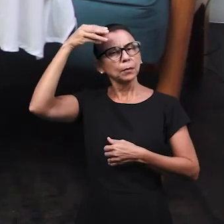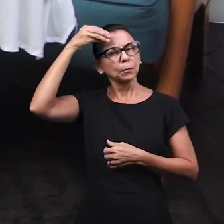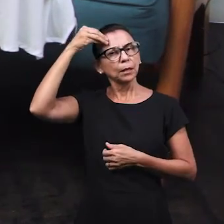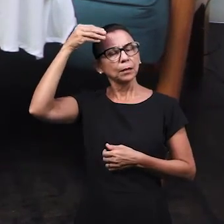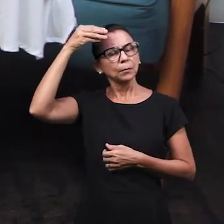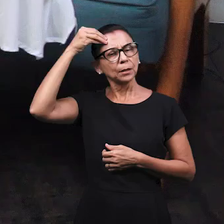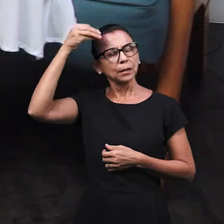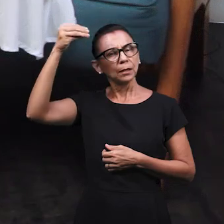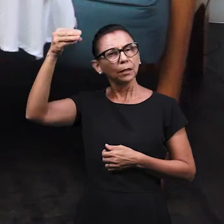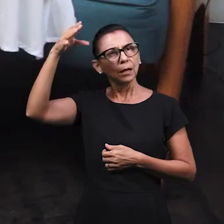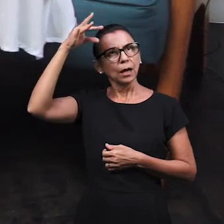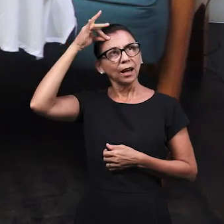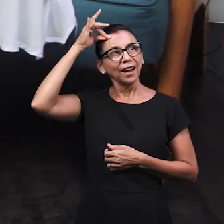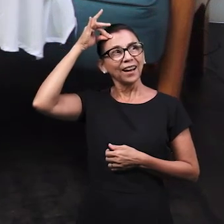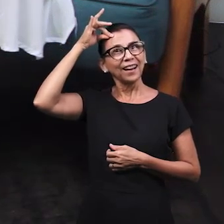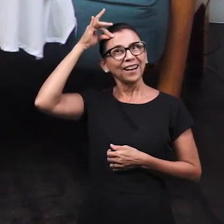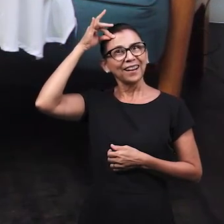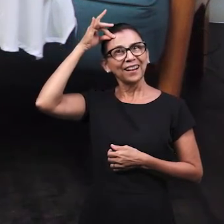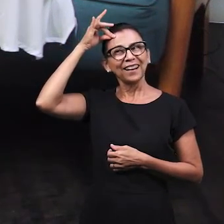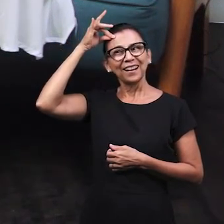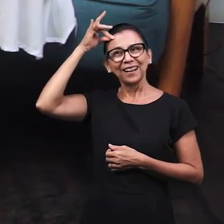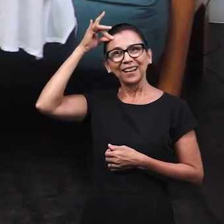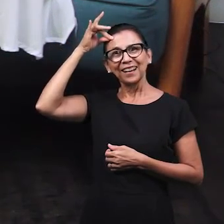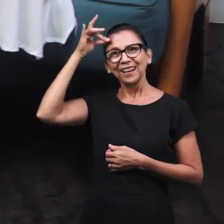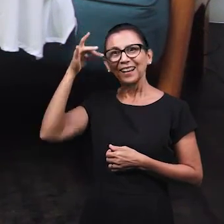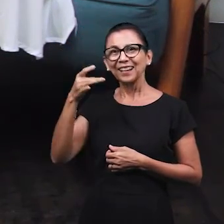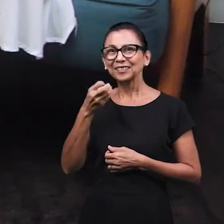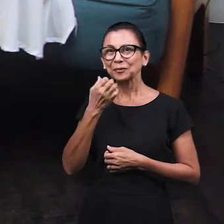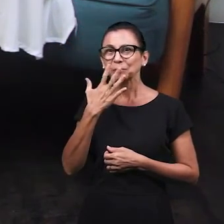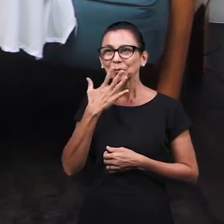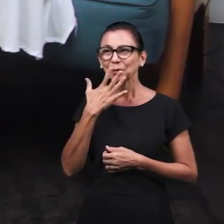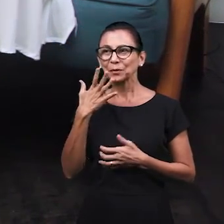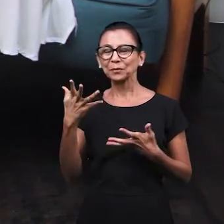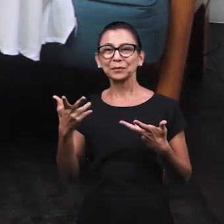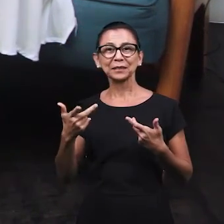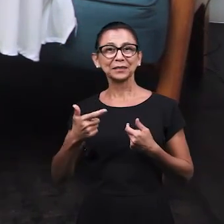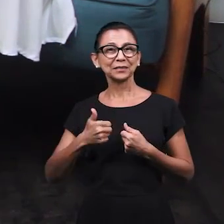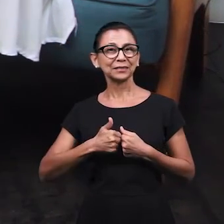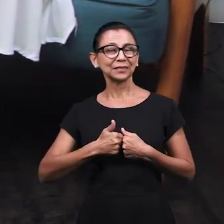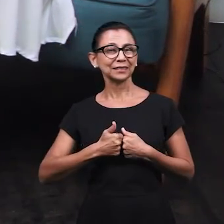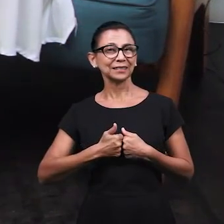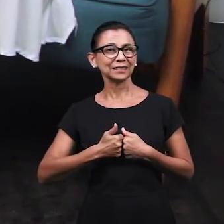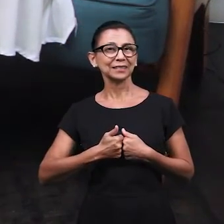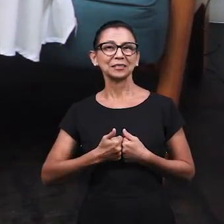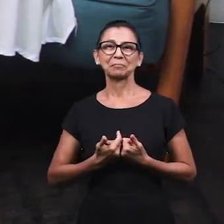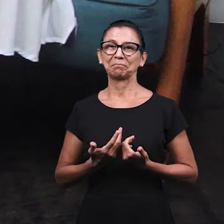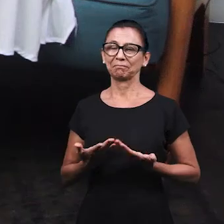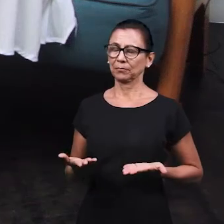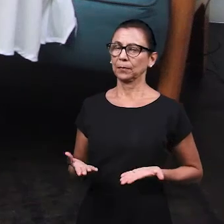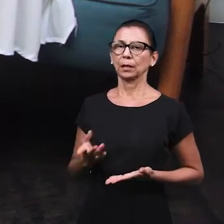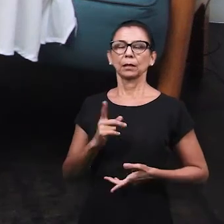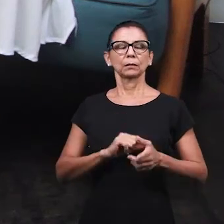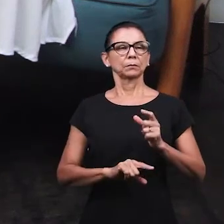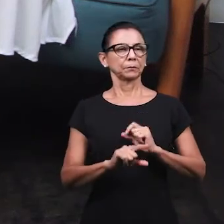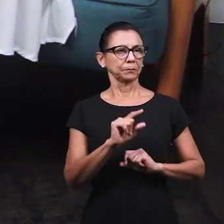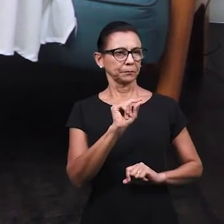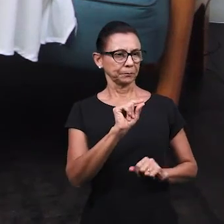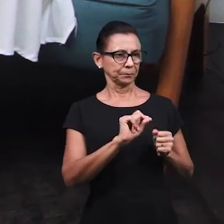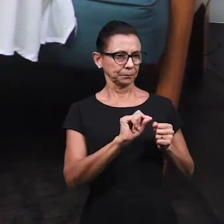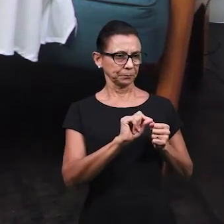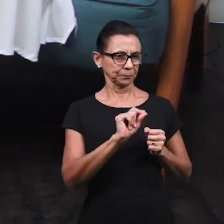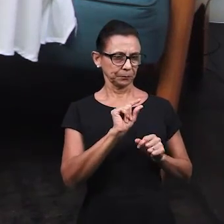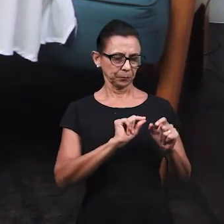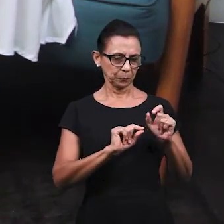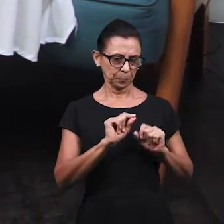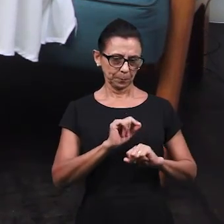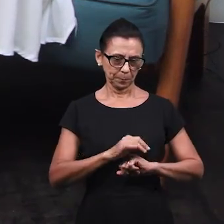né, da história do personagem. Isso é maravilhoso, é algo maravilhoso. Vamos fazer